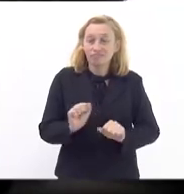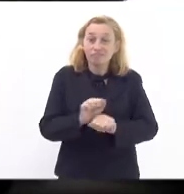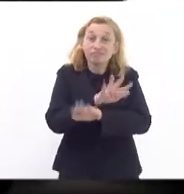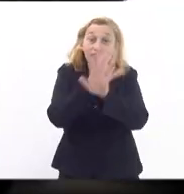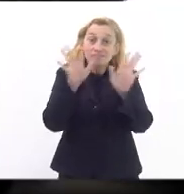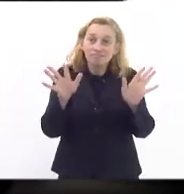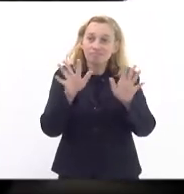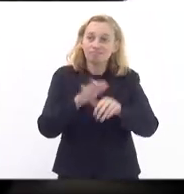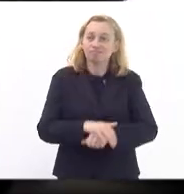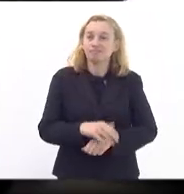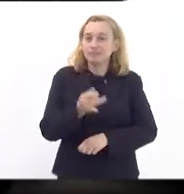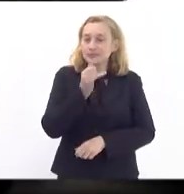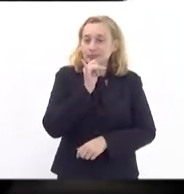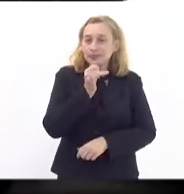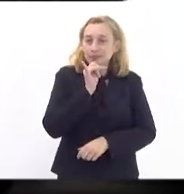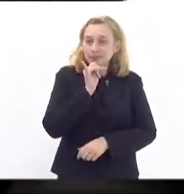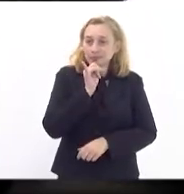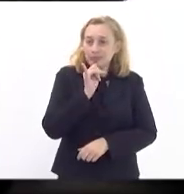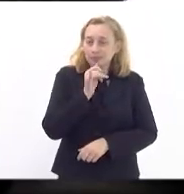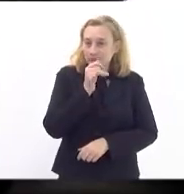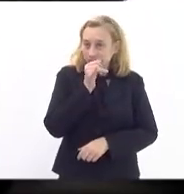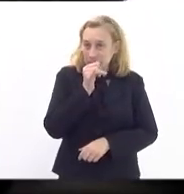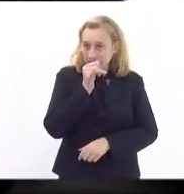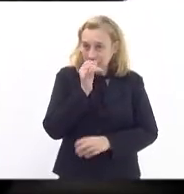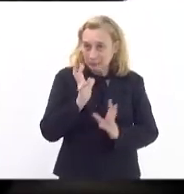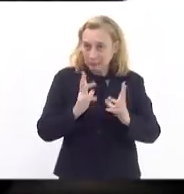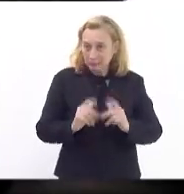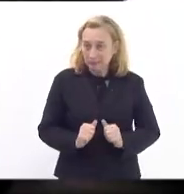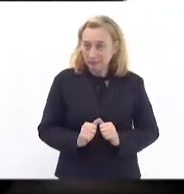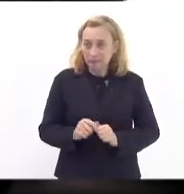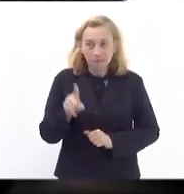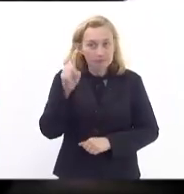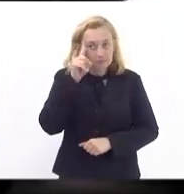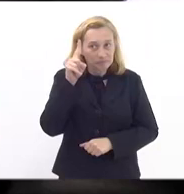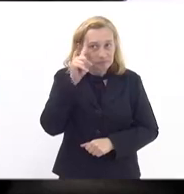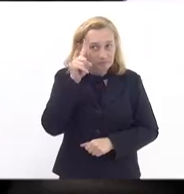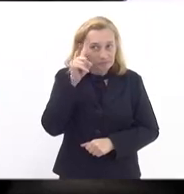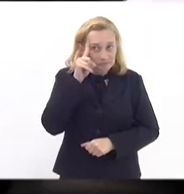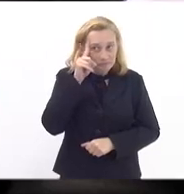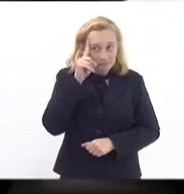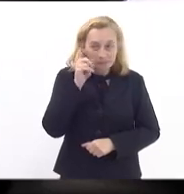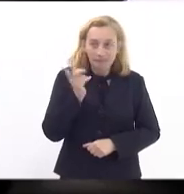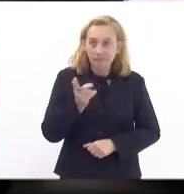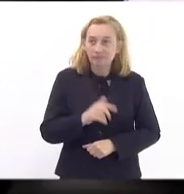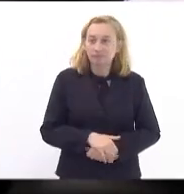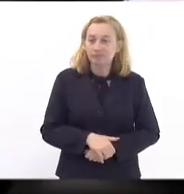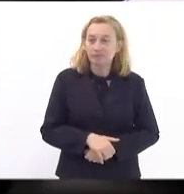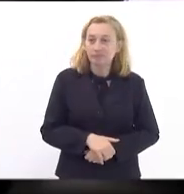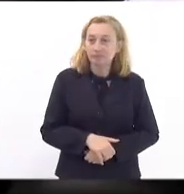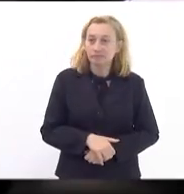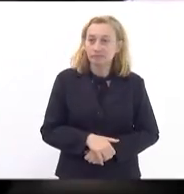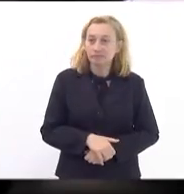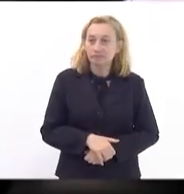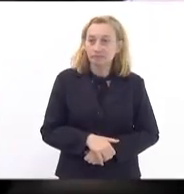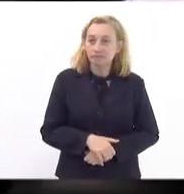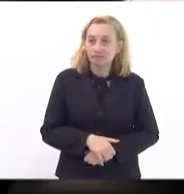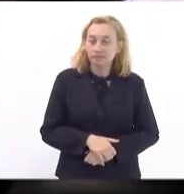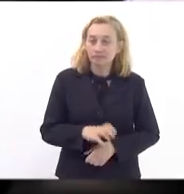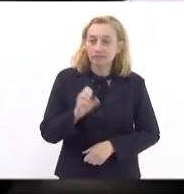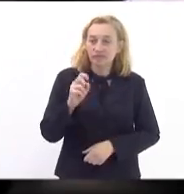clareza por exemplo ela está limpeza diária da das